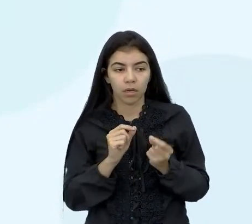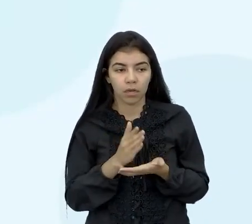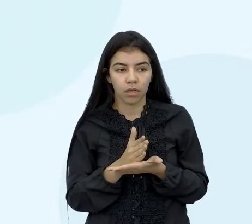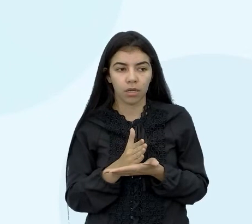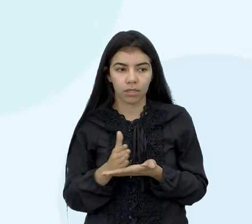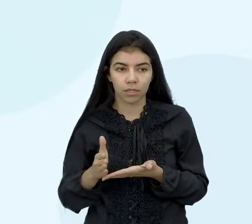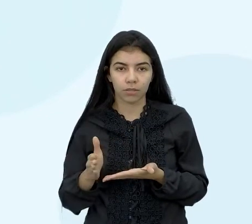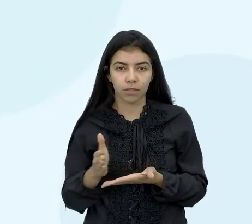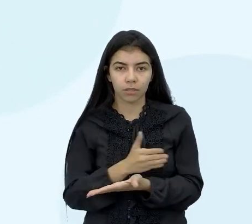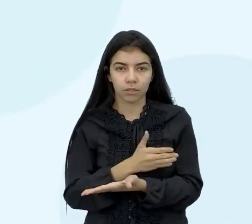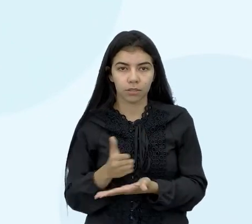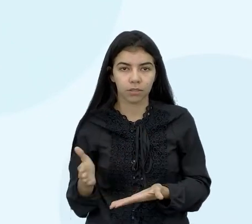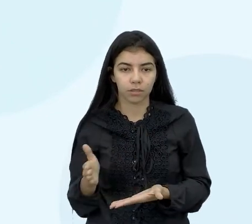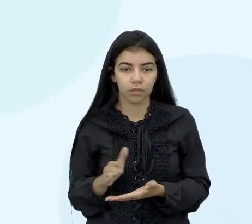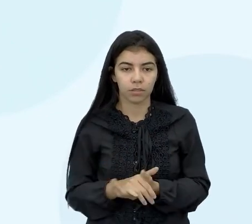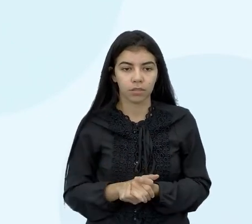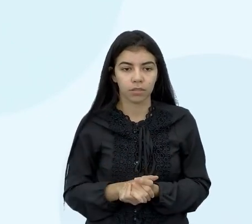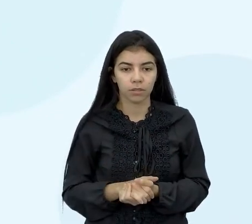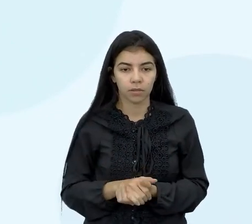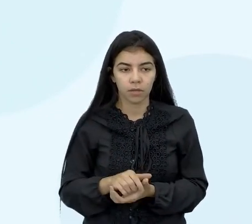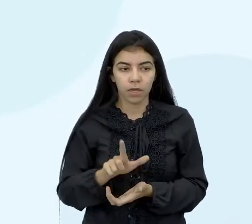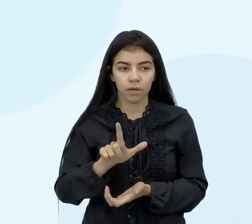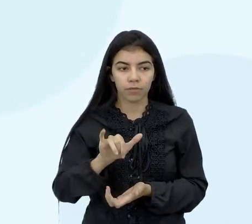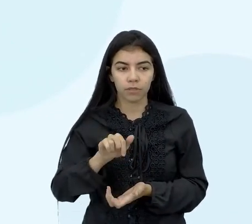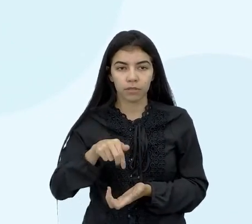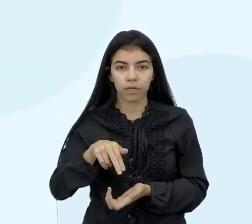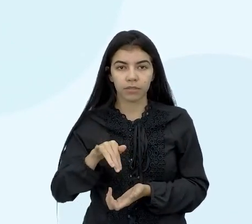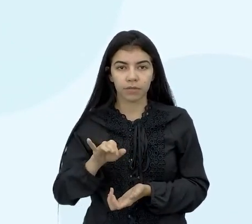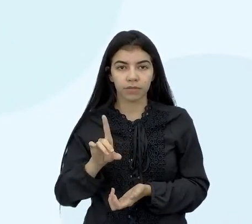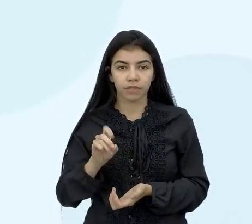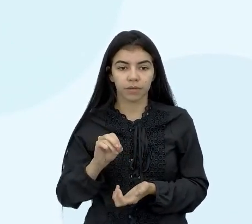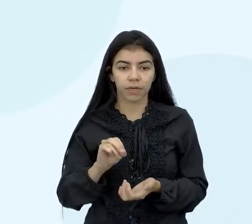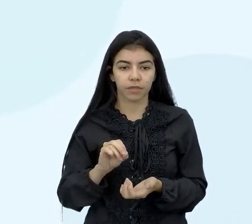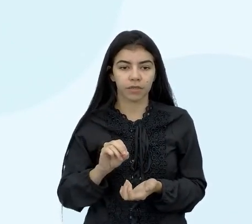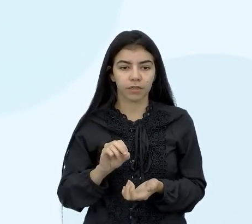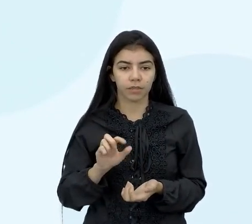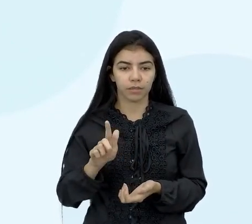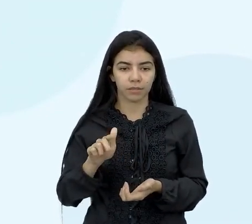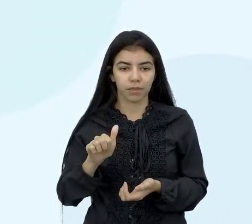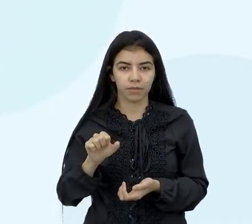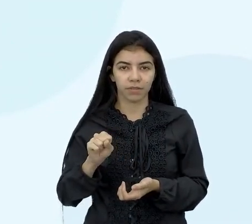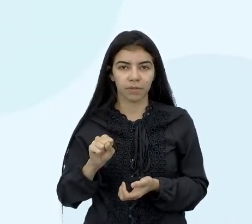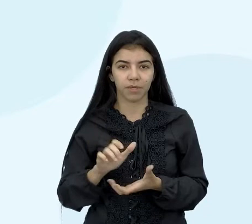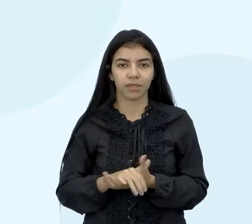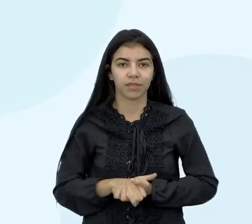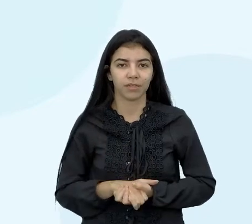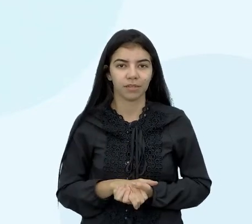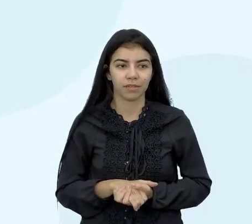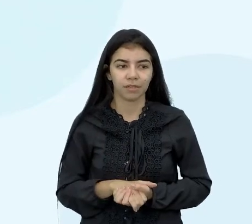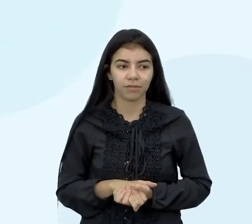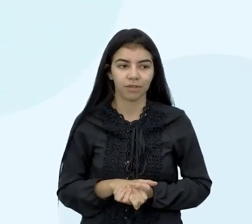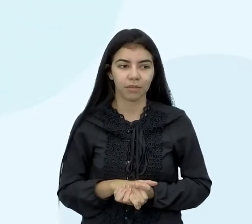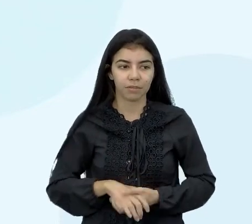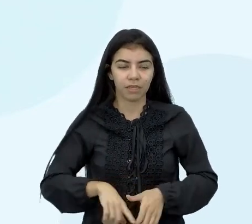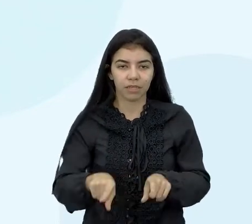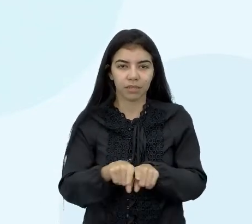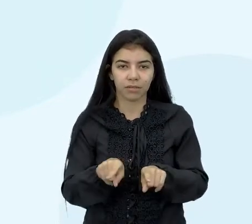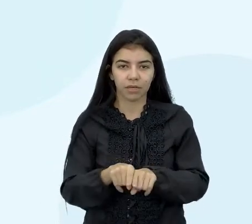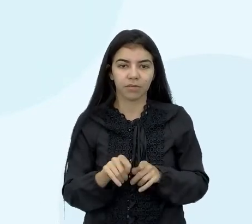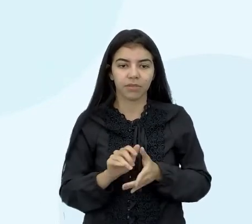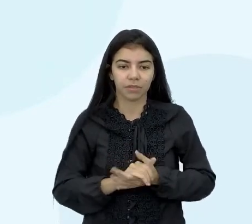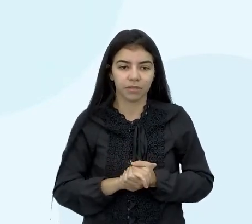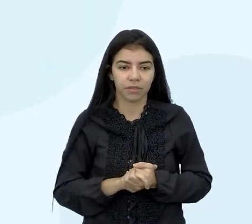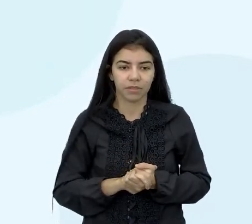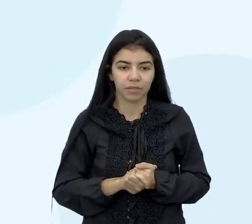por exemplo, o líquido de um gás, tá certo? Então, se eu pegar a água com gás que eu